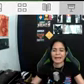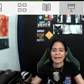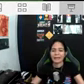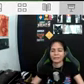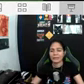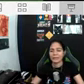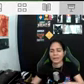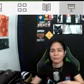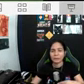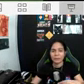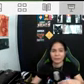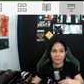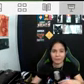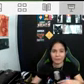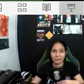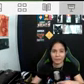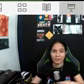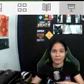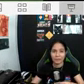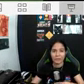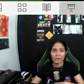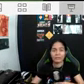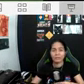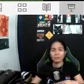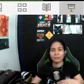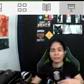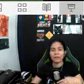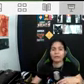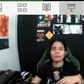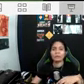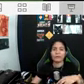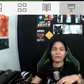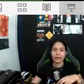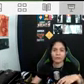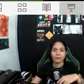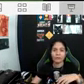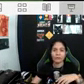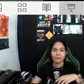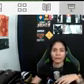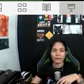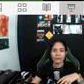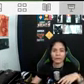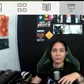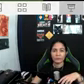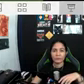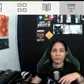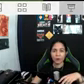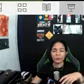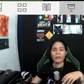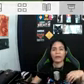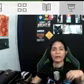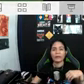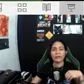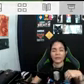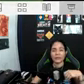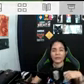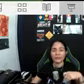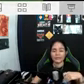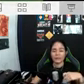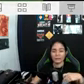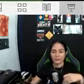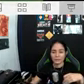pode dar margem a interpretações diferentes. Isso porque os seus dados foram coletados de forma